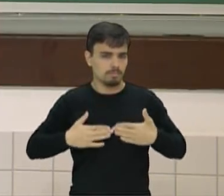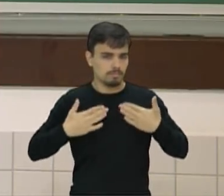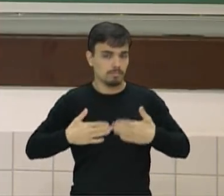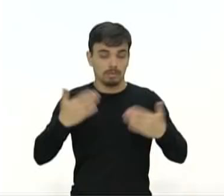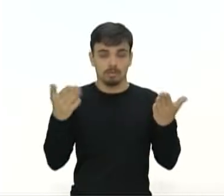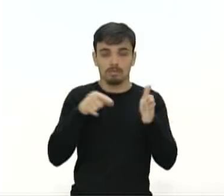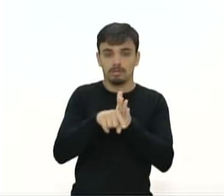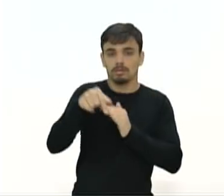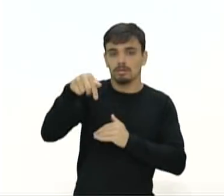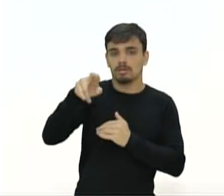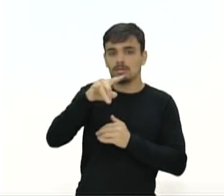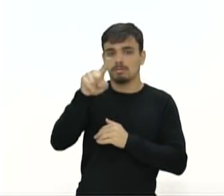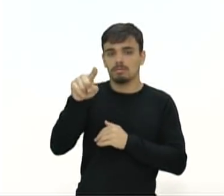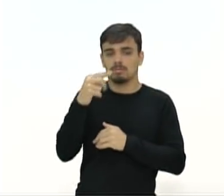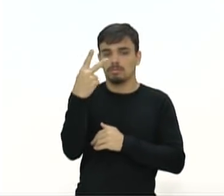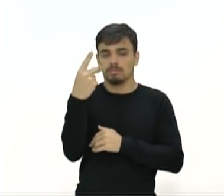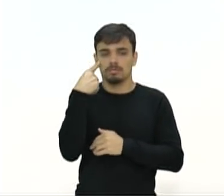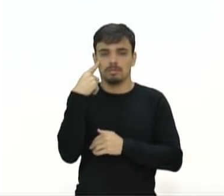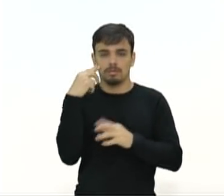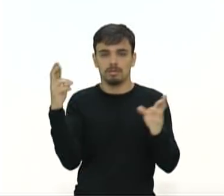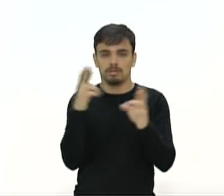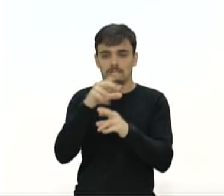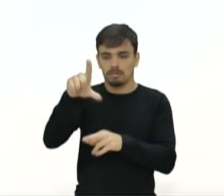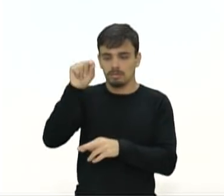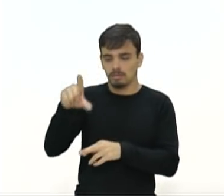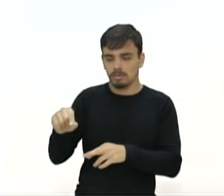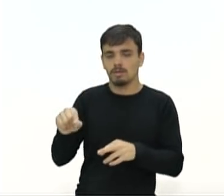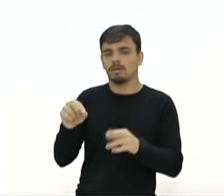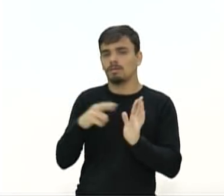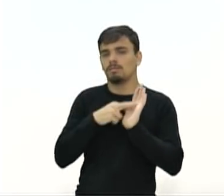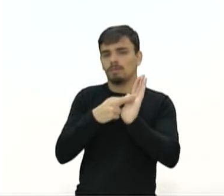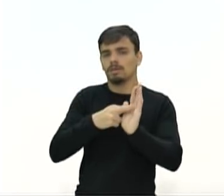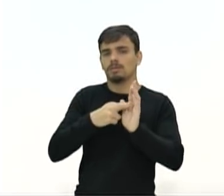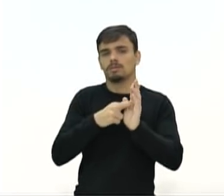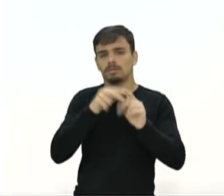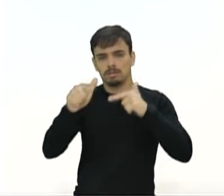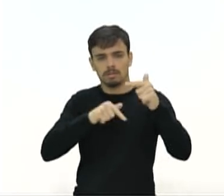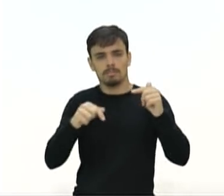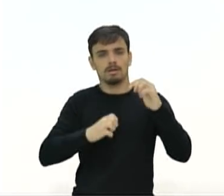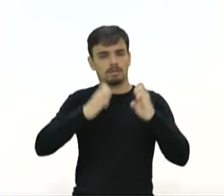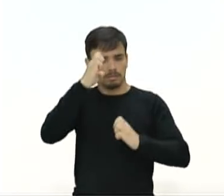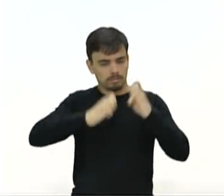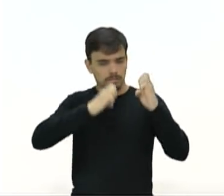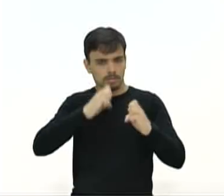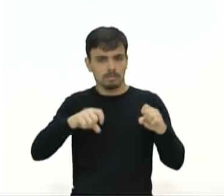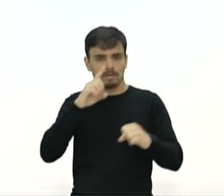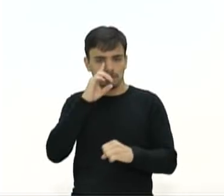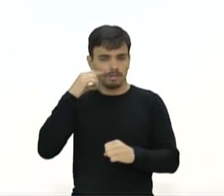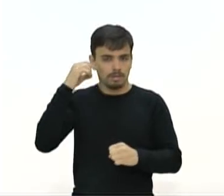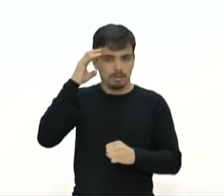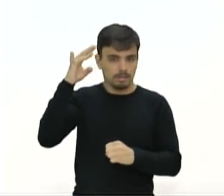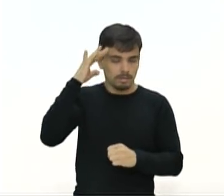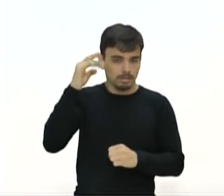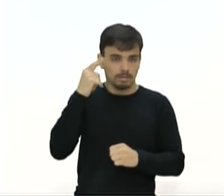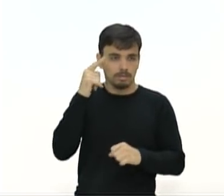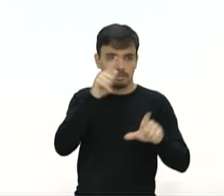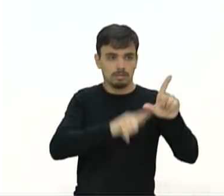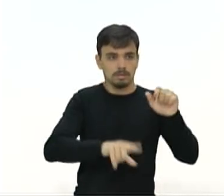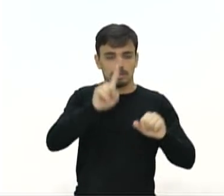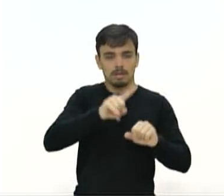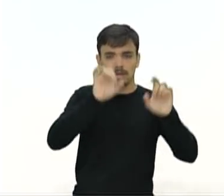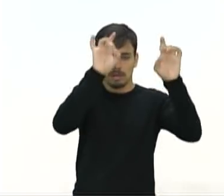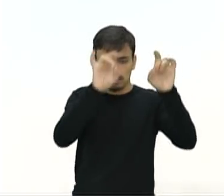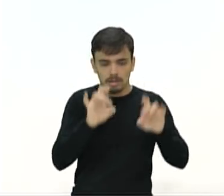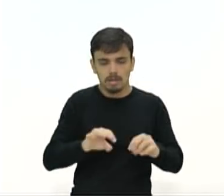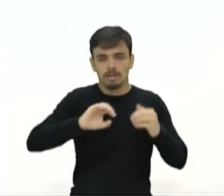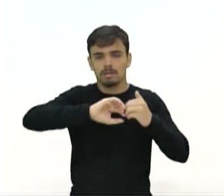Quiz 2. Assinale a alternativa referente ao trabalho nas sociedades industriais, a partir da teoria de Durkheim. A. É especializado, isto